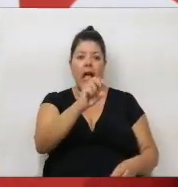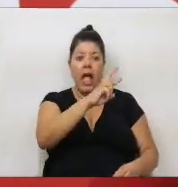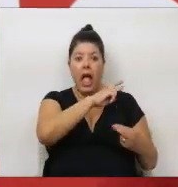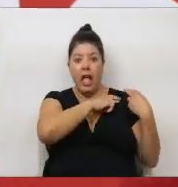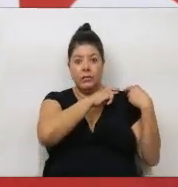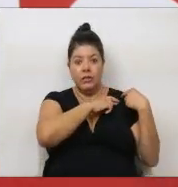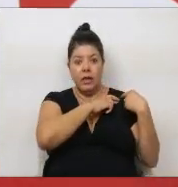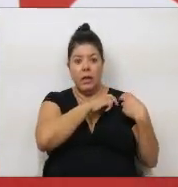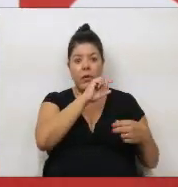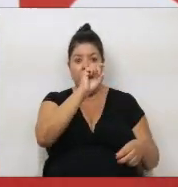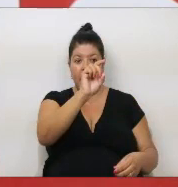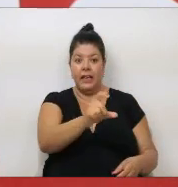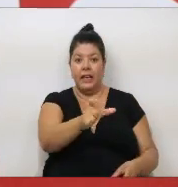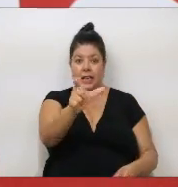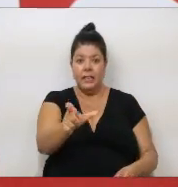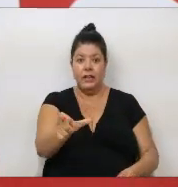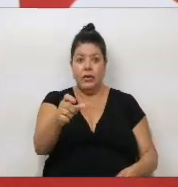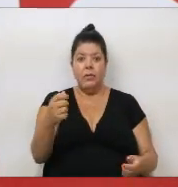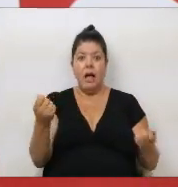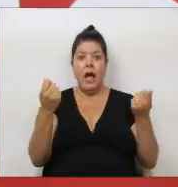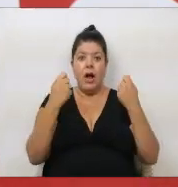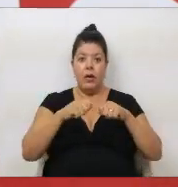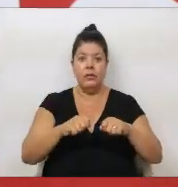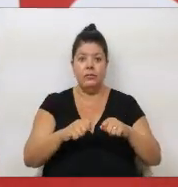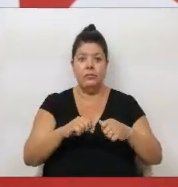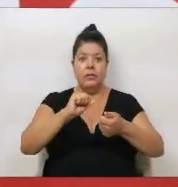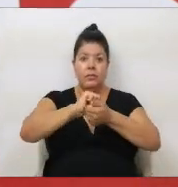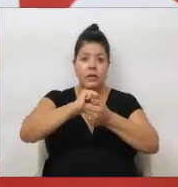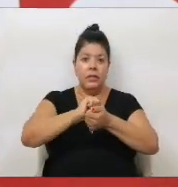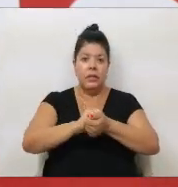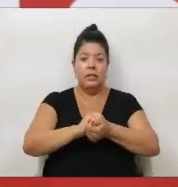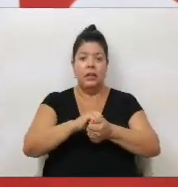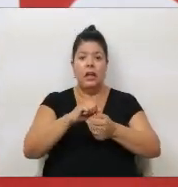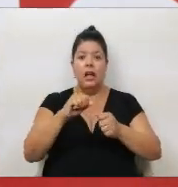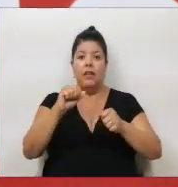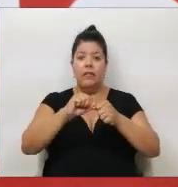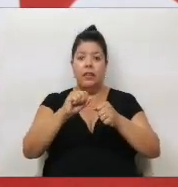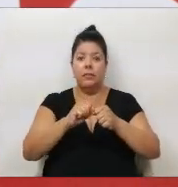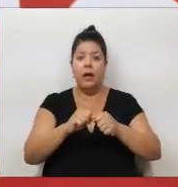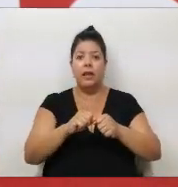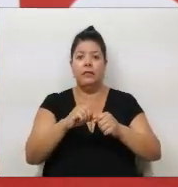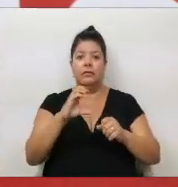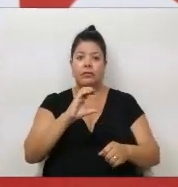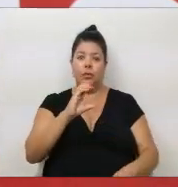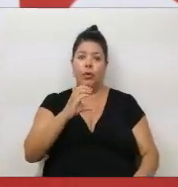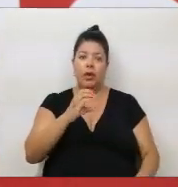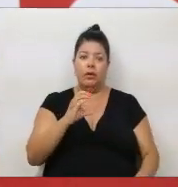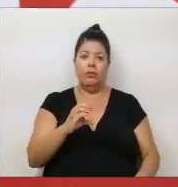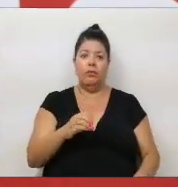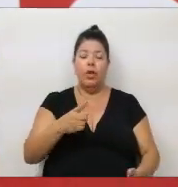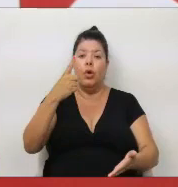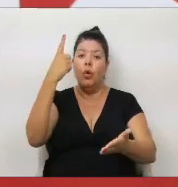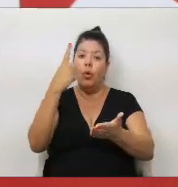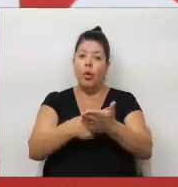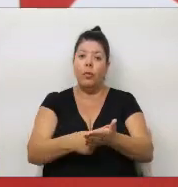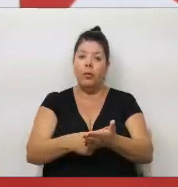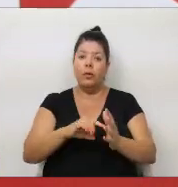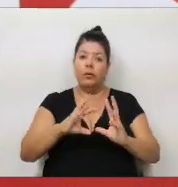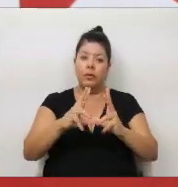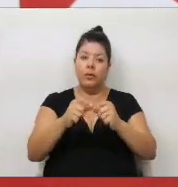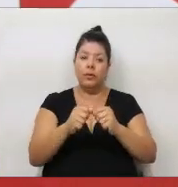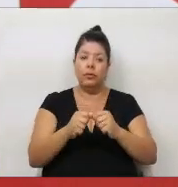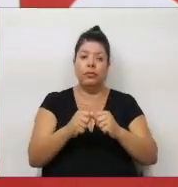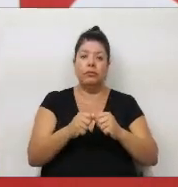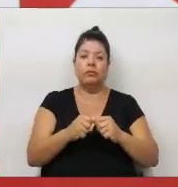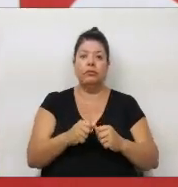a qualificação e a competência, elas vão estar fazendo parte do currículo. E o comprometimento sobre tudo, né?